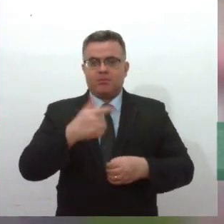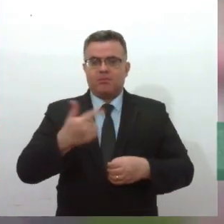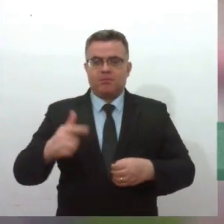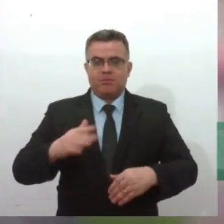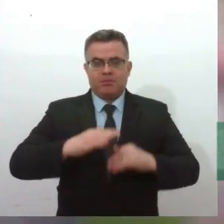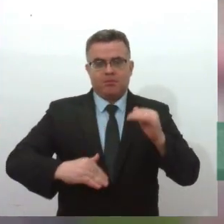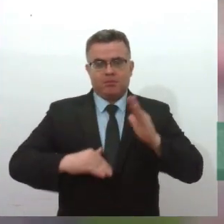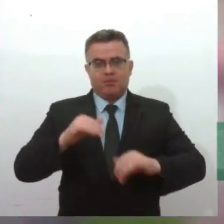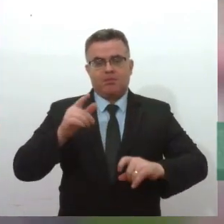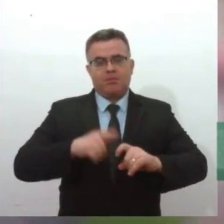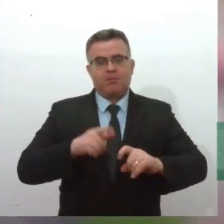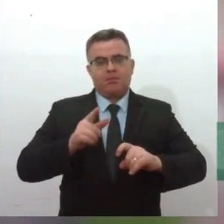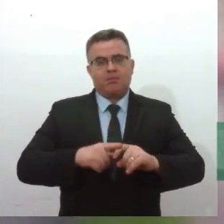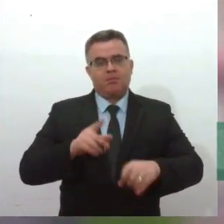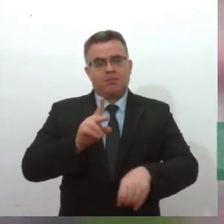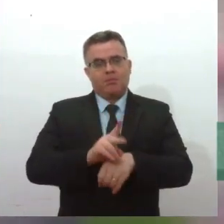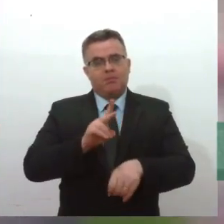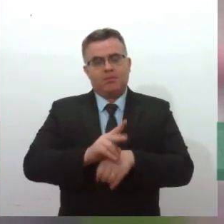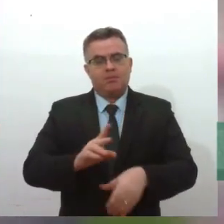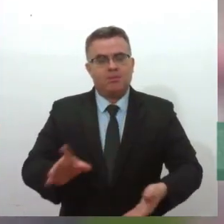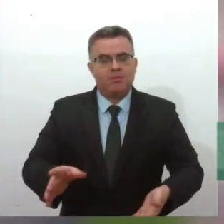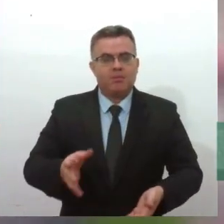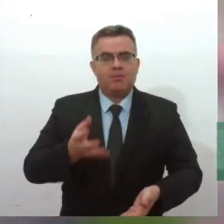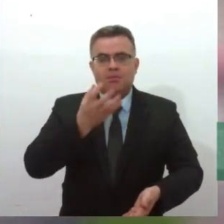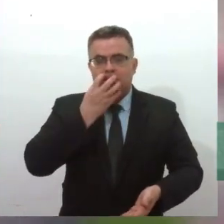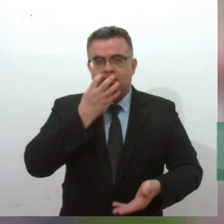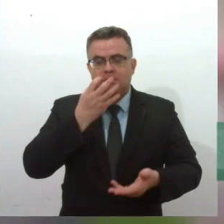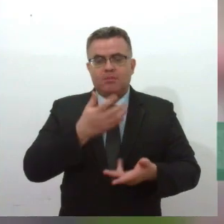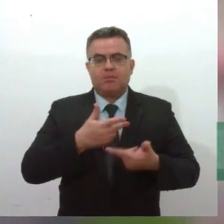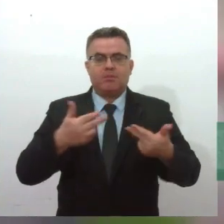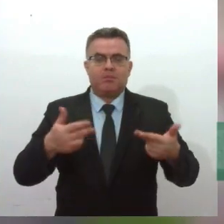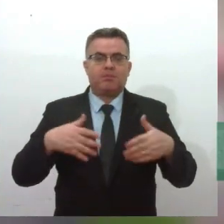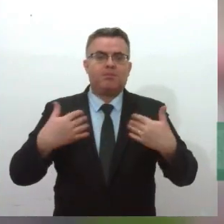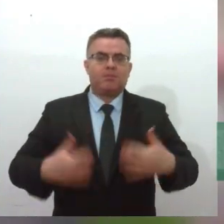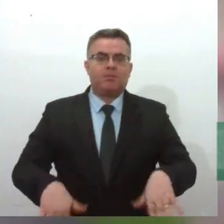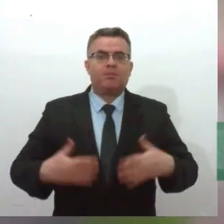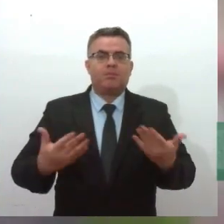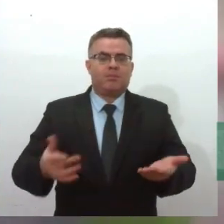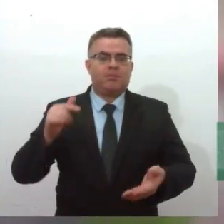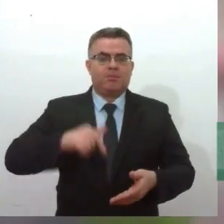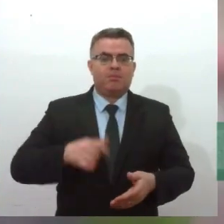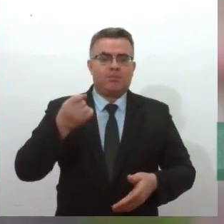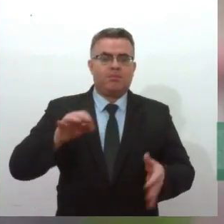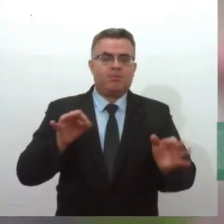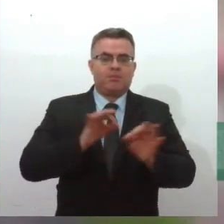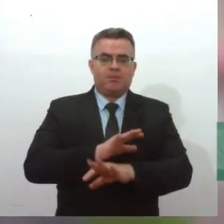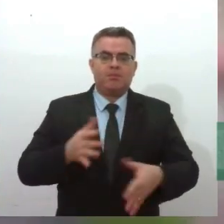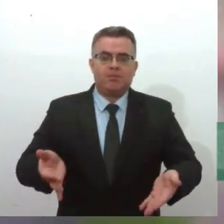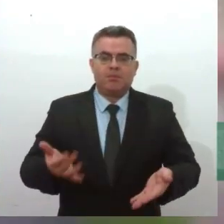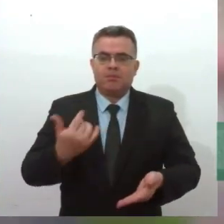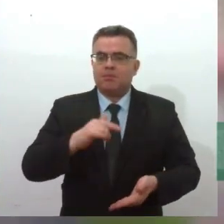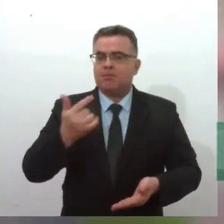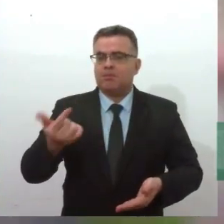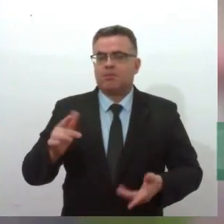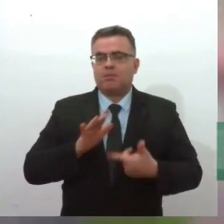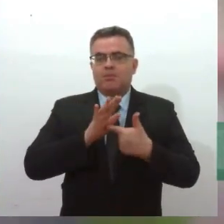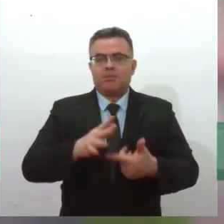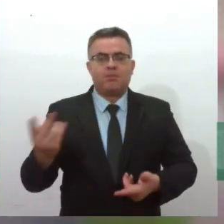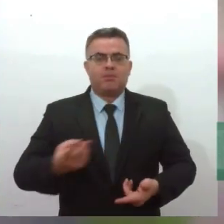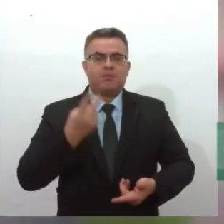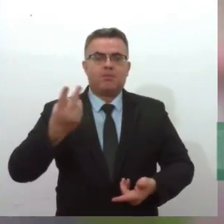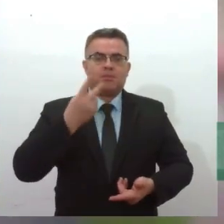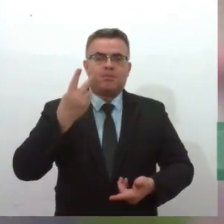contratado é um É um descaso tão grande aqui em Sergipe e tem município que não valoriza a importância de ter um